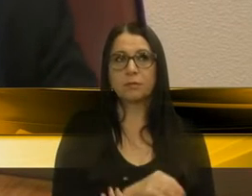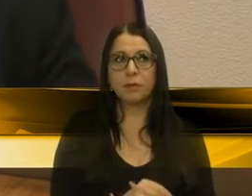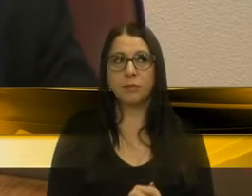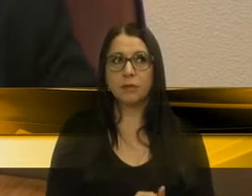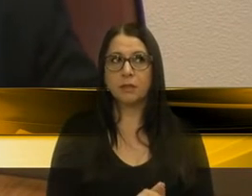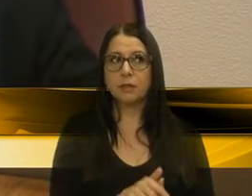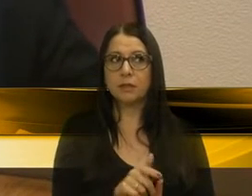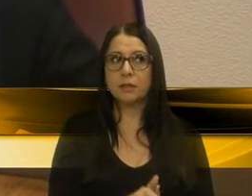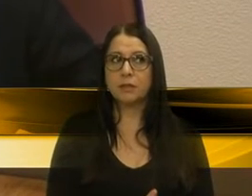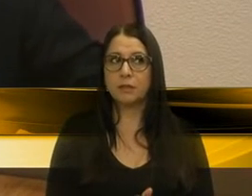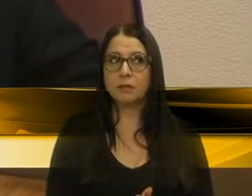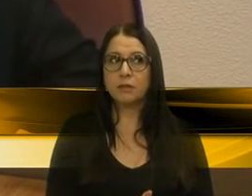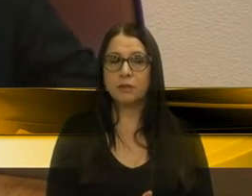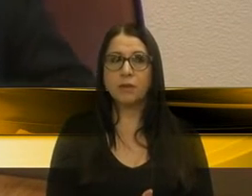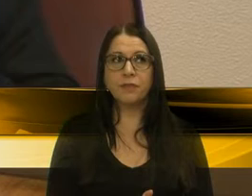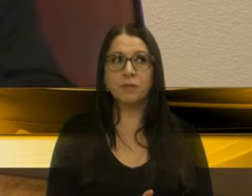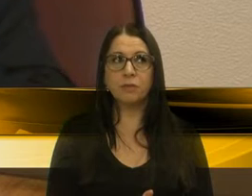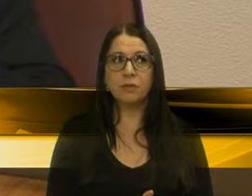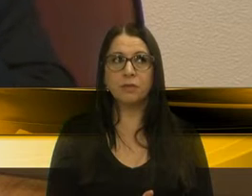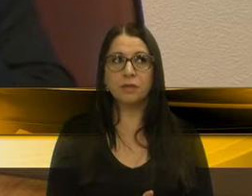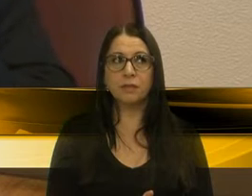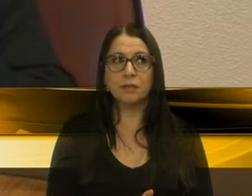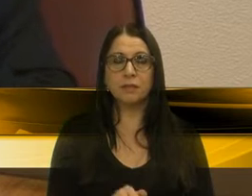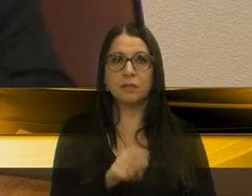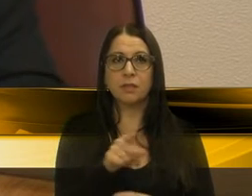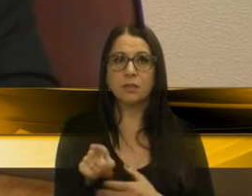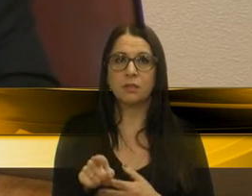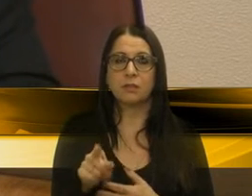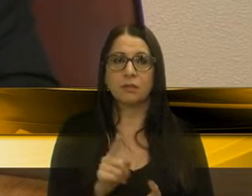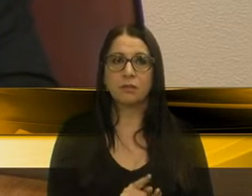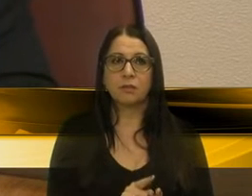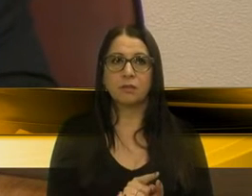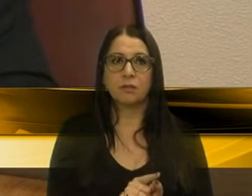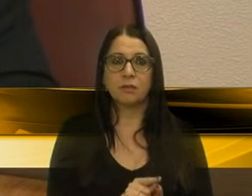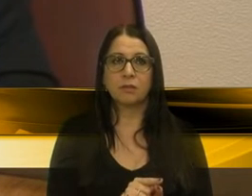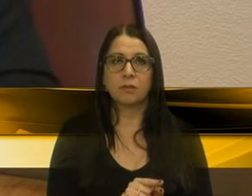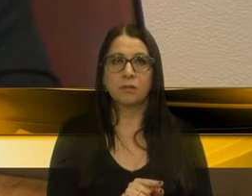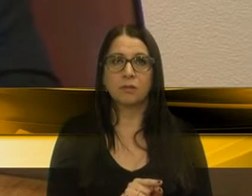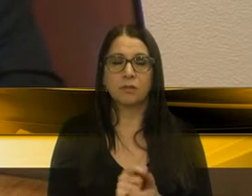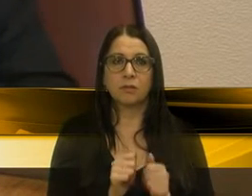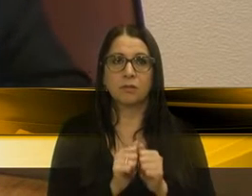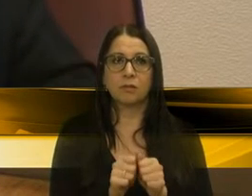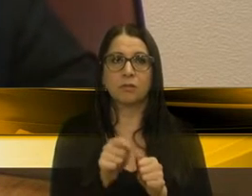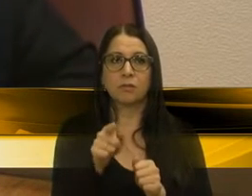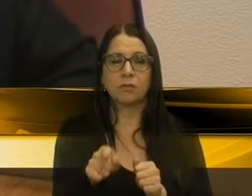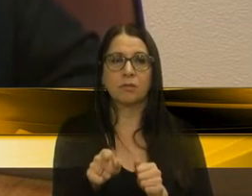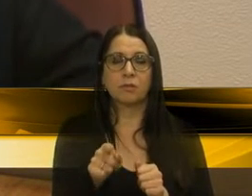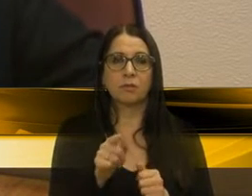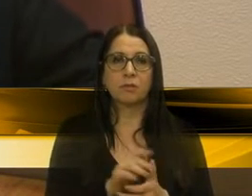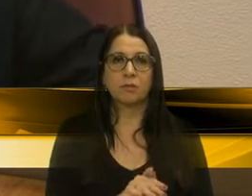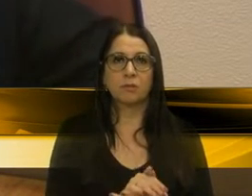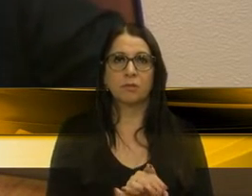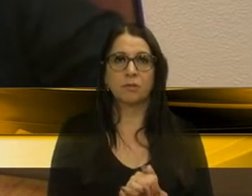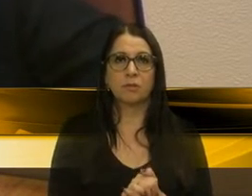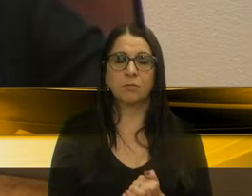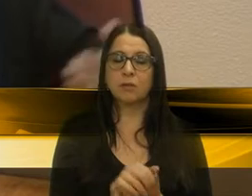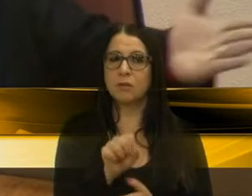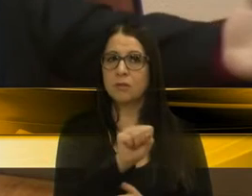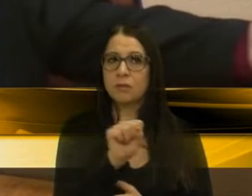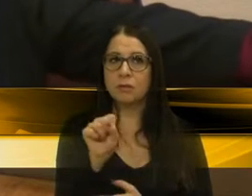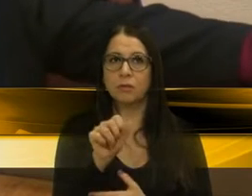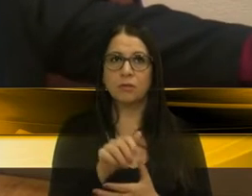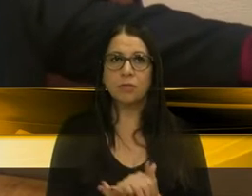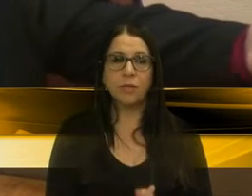disso, de 36. E também junto com o meu falecido sogro. Então nós